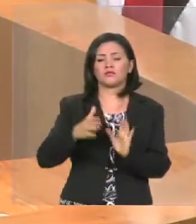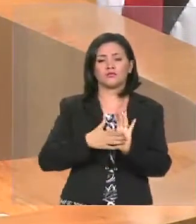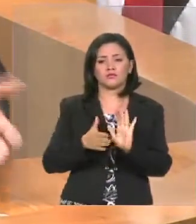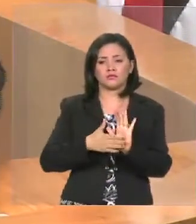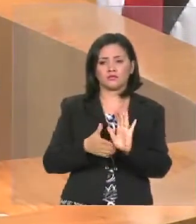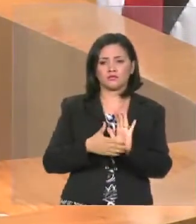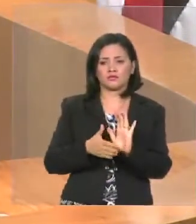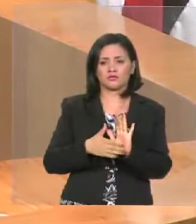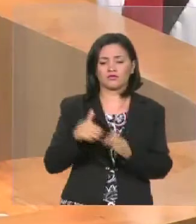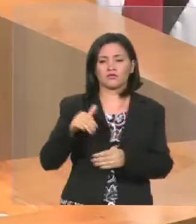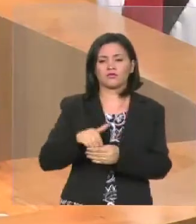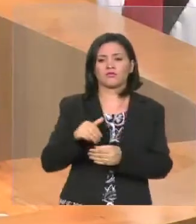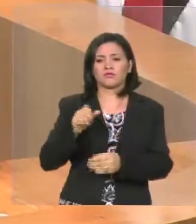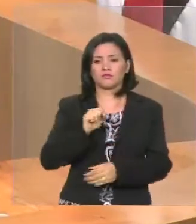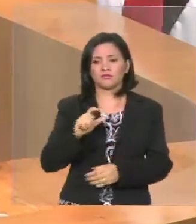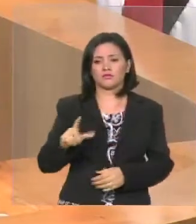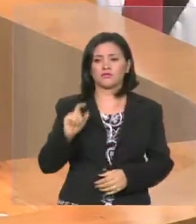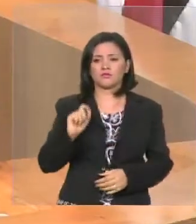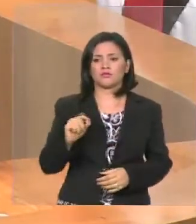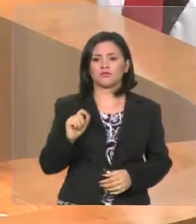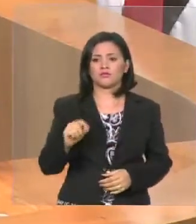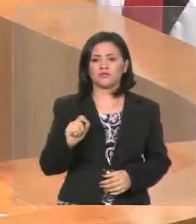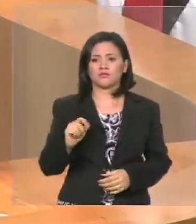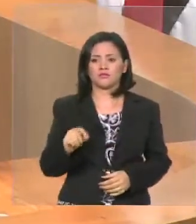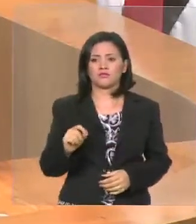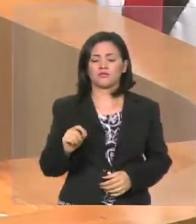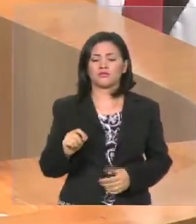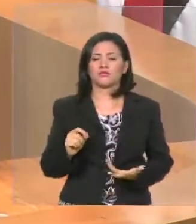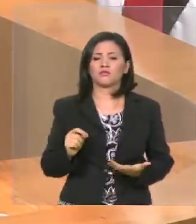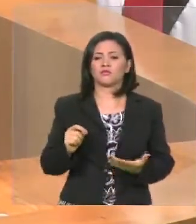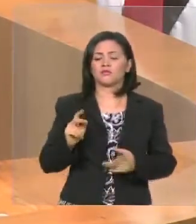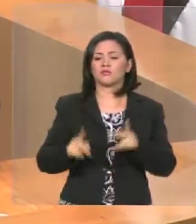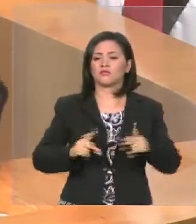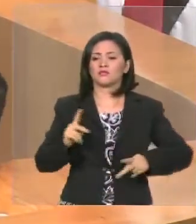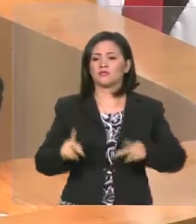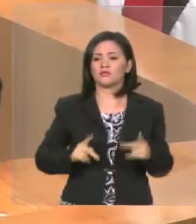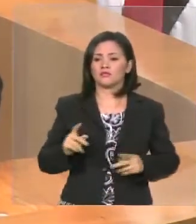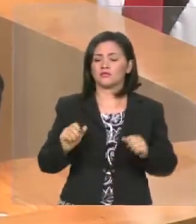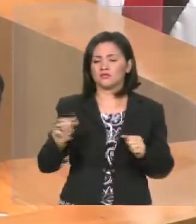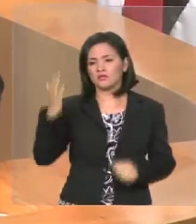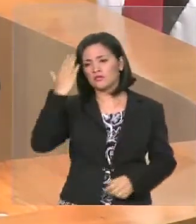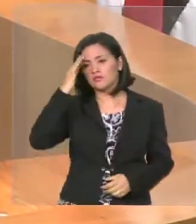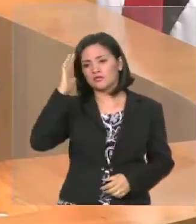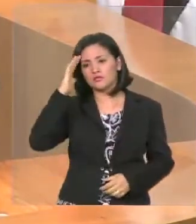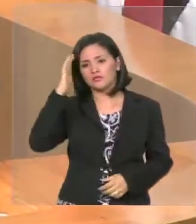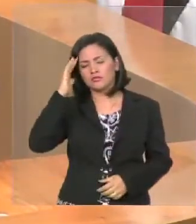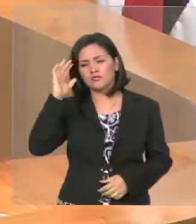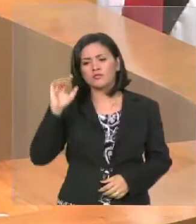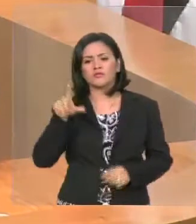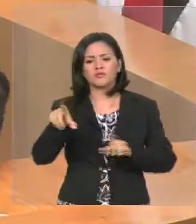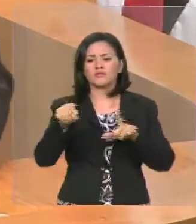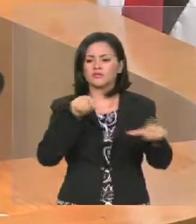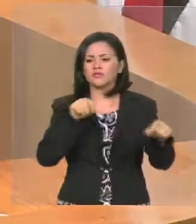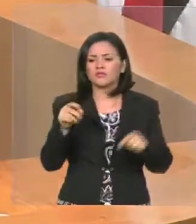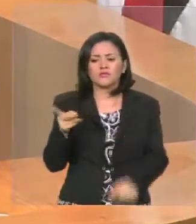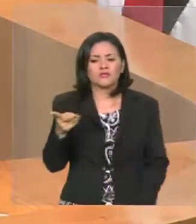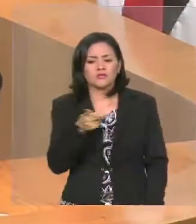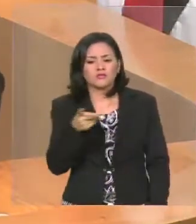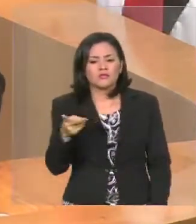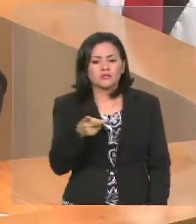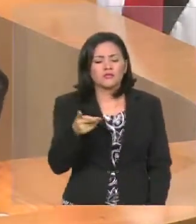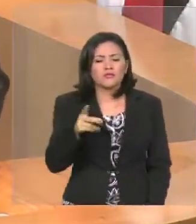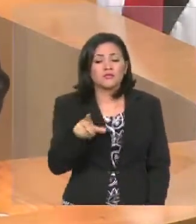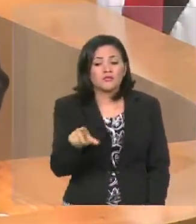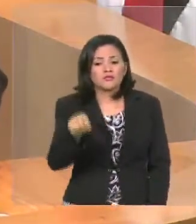Luís e que a população possa compreender qual dos dois tem condições de administrar a nossa querida capital para os